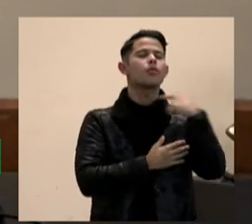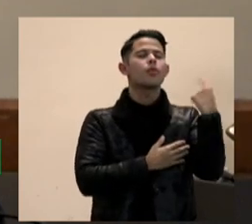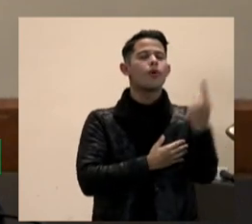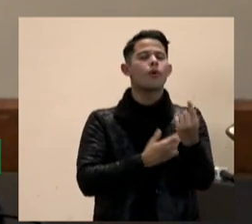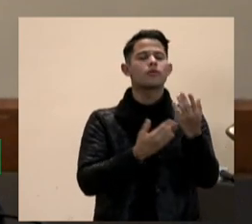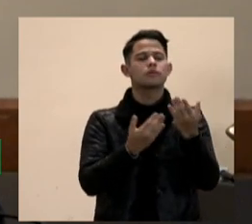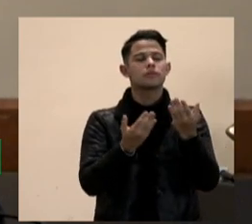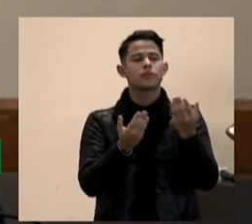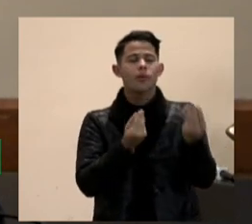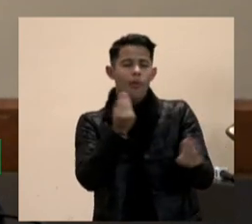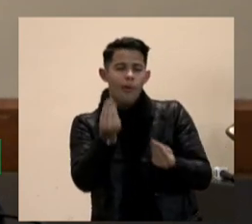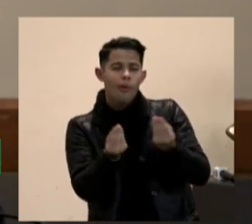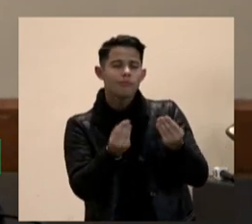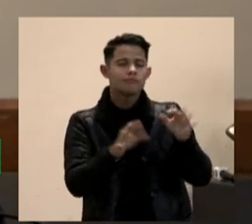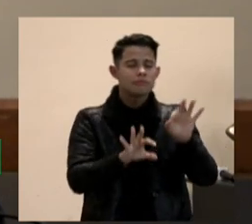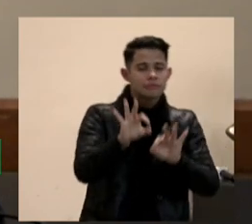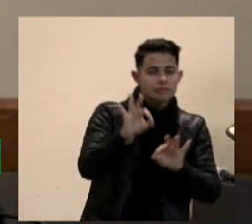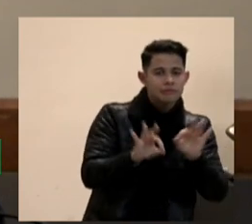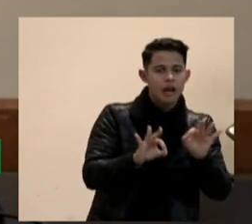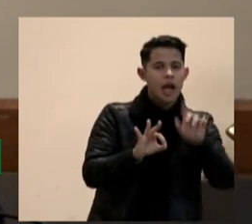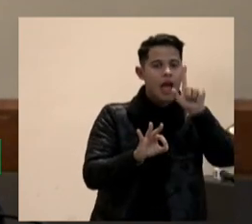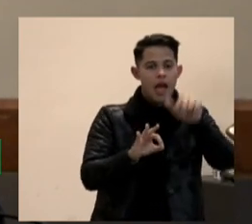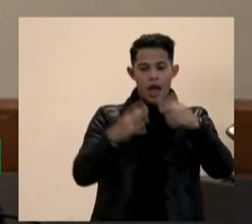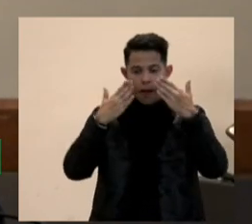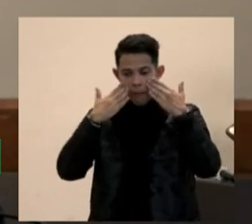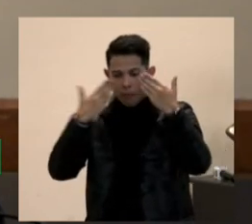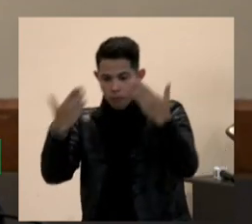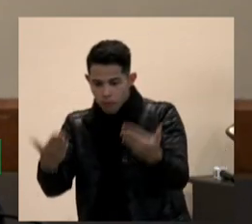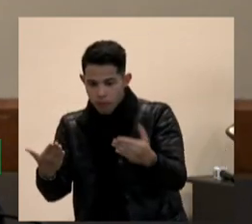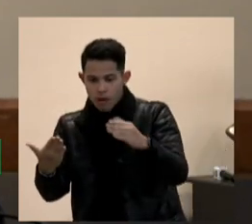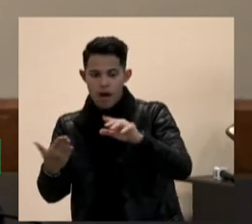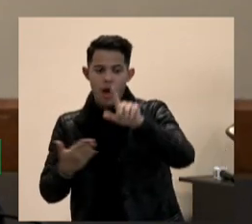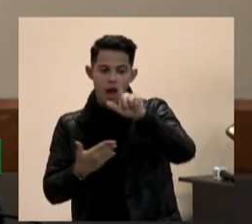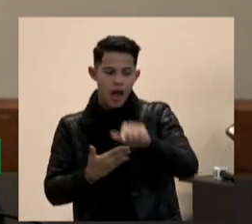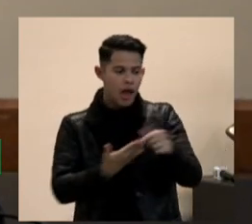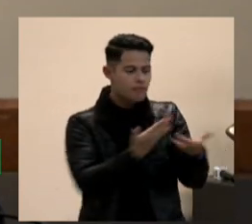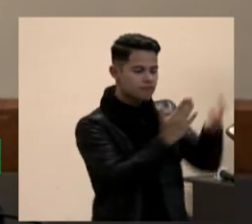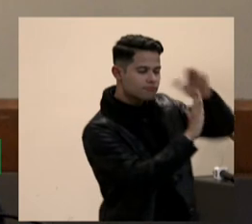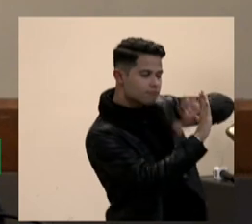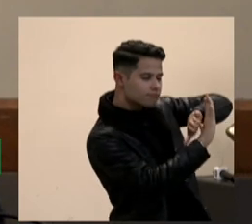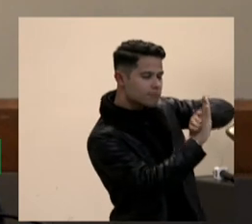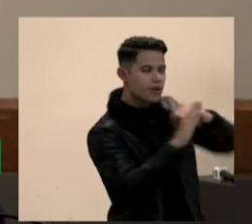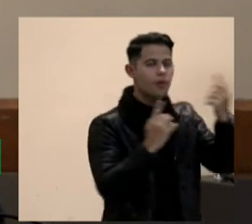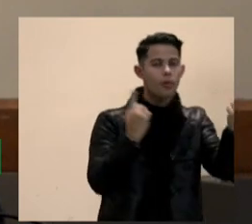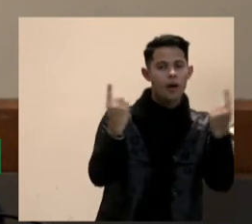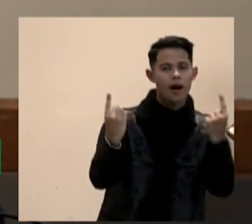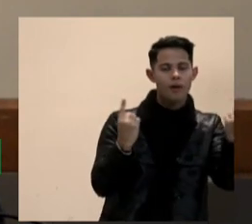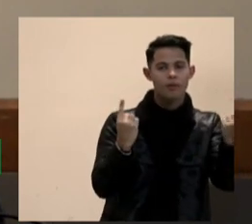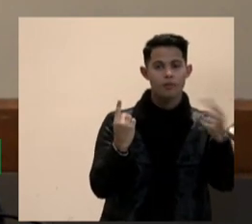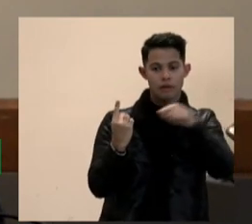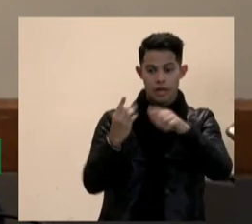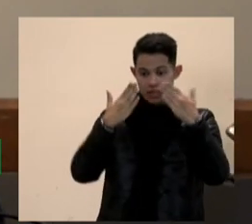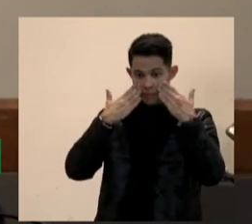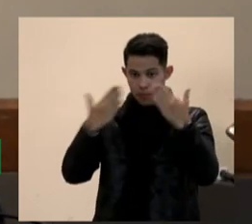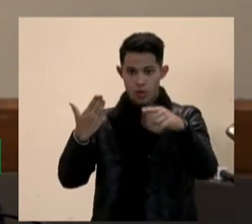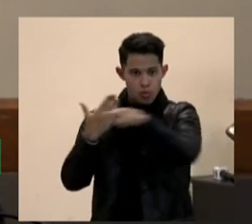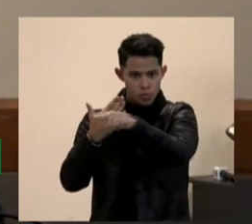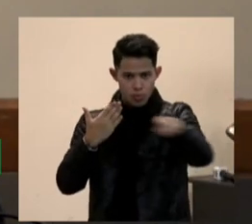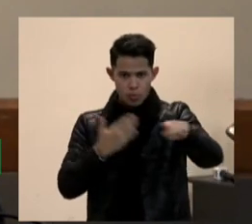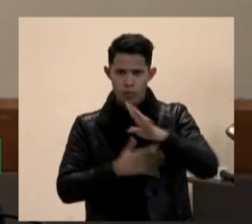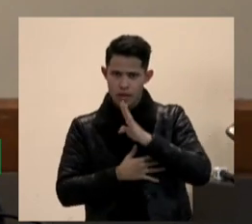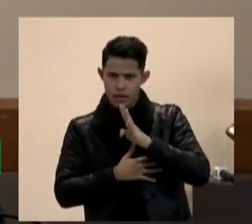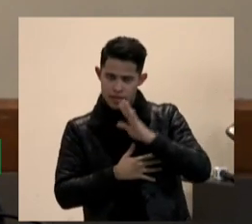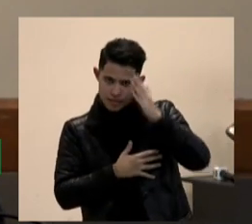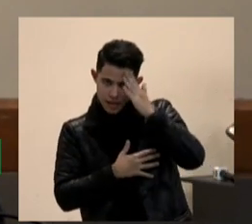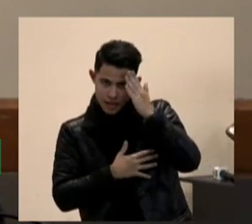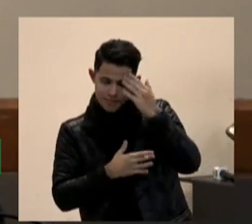demanda explícita? É a demanda latente? Mesmo a explícita, essa explícita é tão explícita assim, né, porque alguns